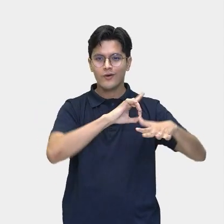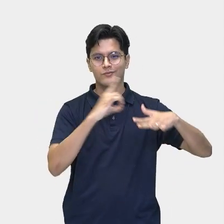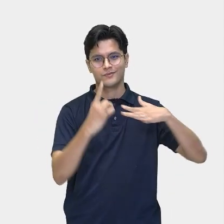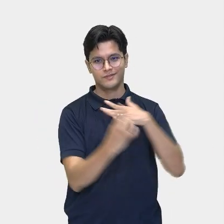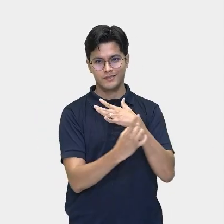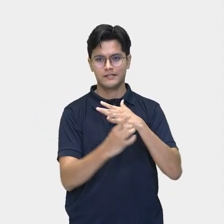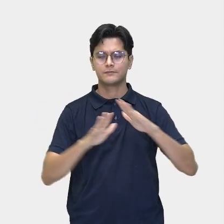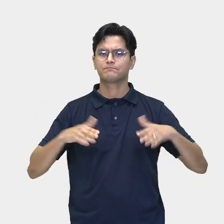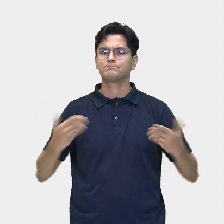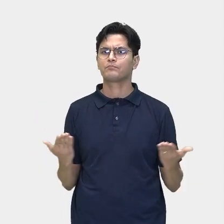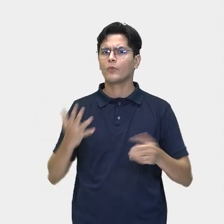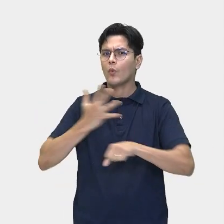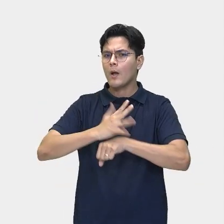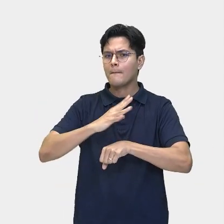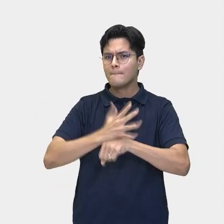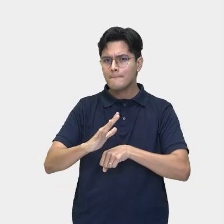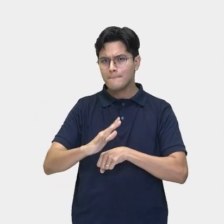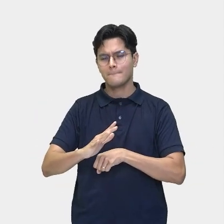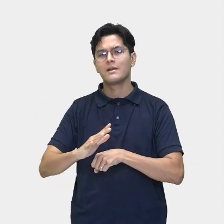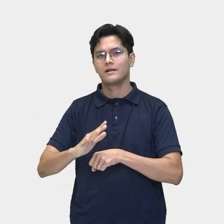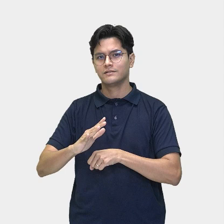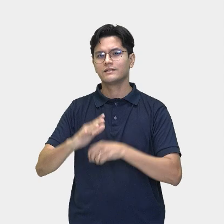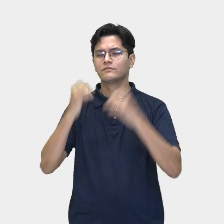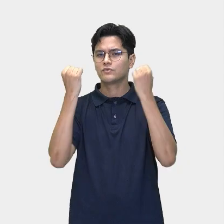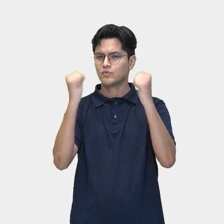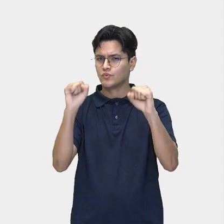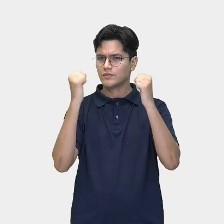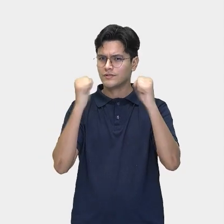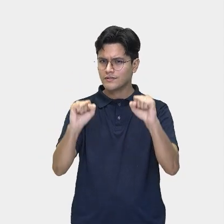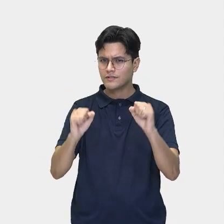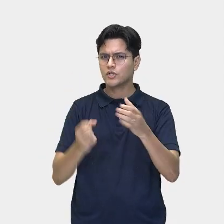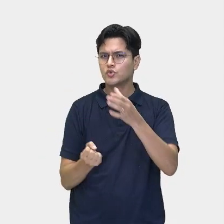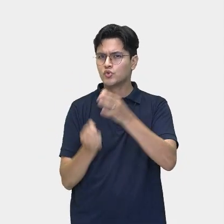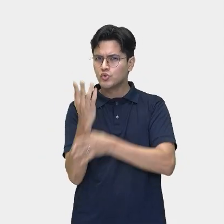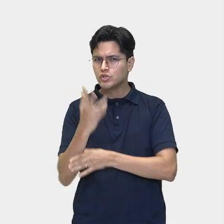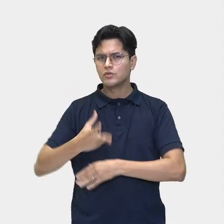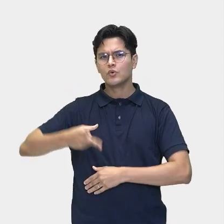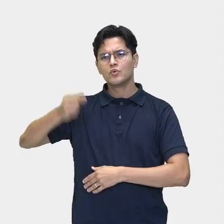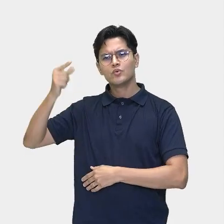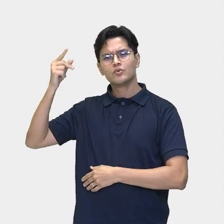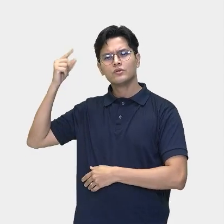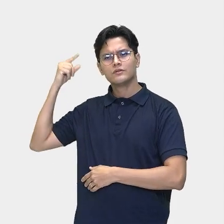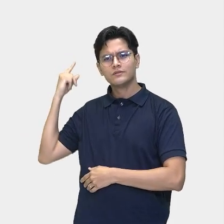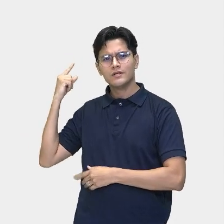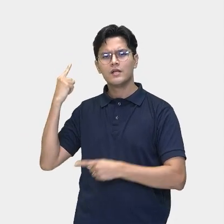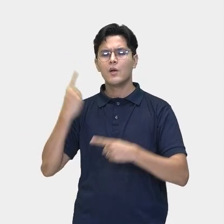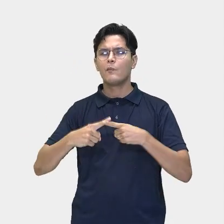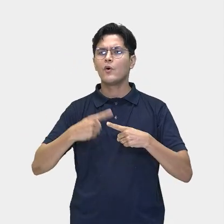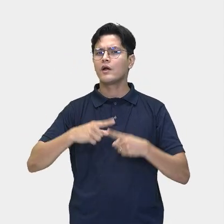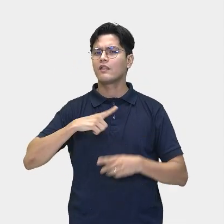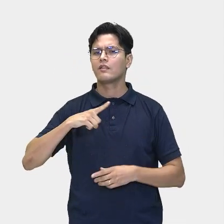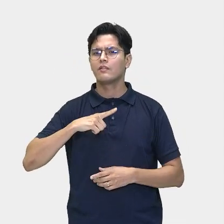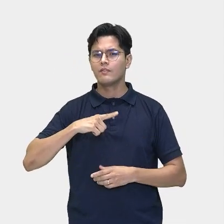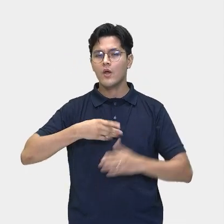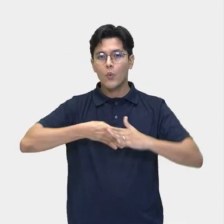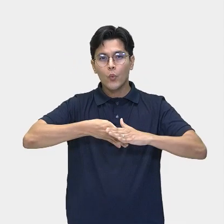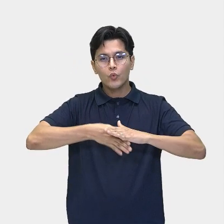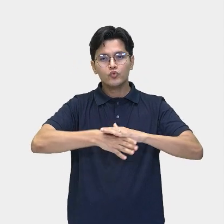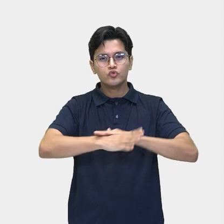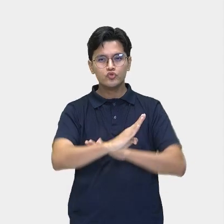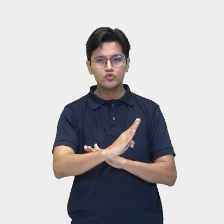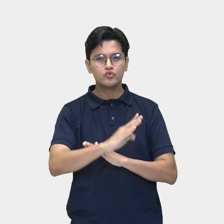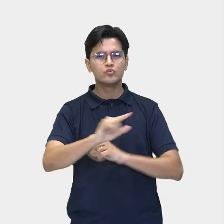atrás, principalmente ali na Grécia Antiga, porque eles tinham ali o costume de cultuar o corpo. Então, ter